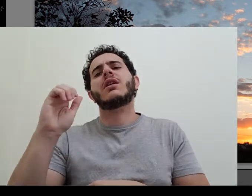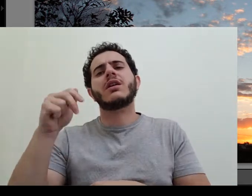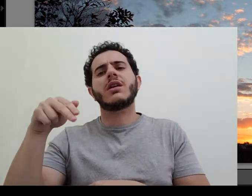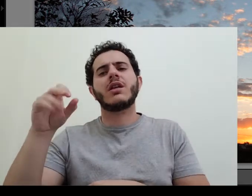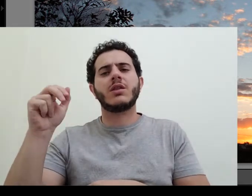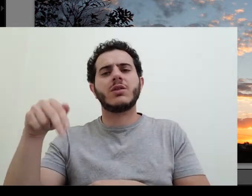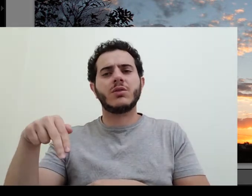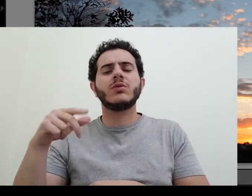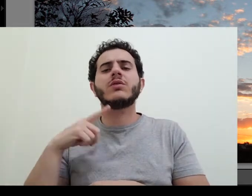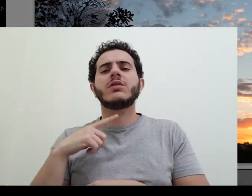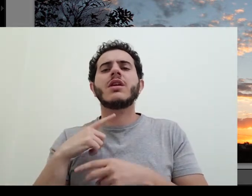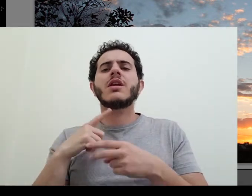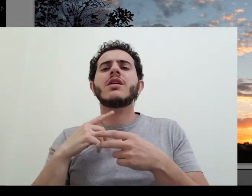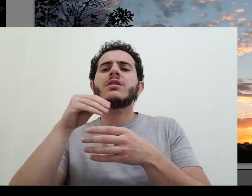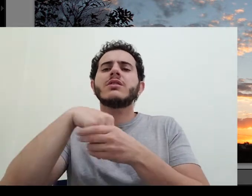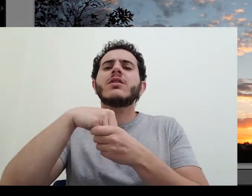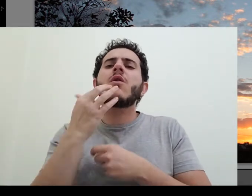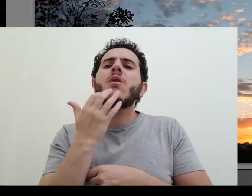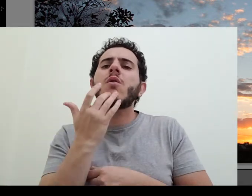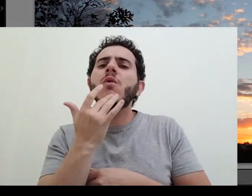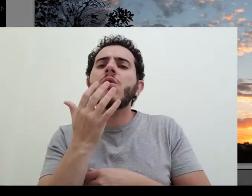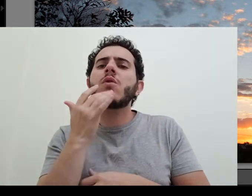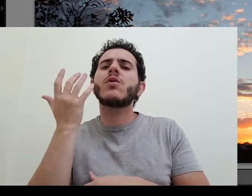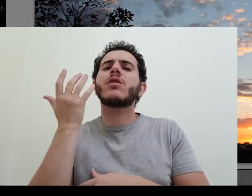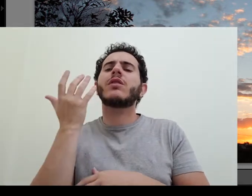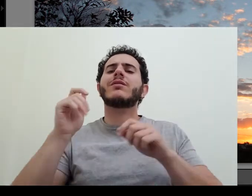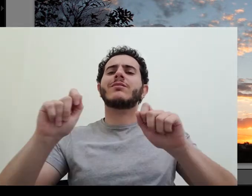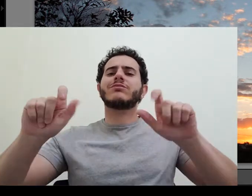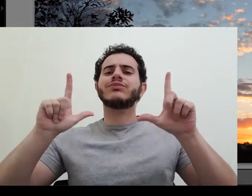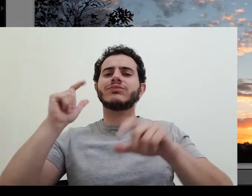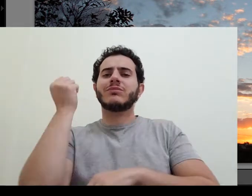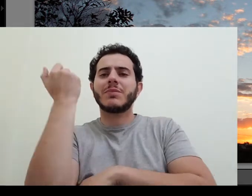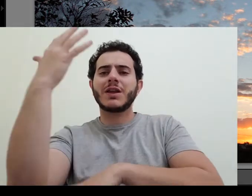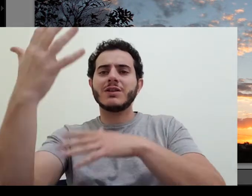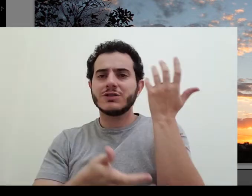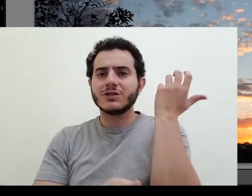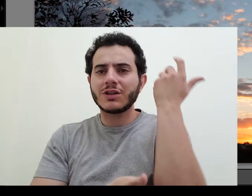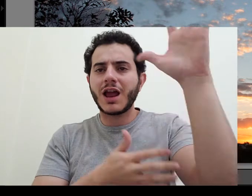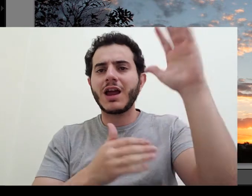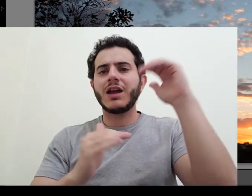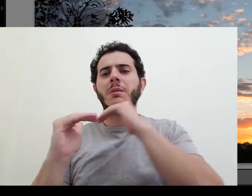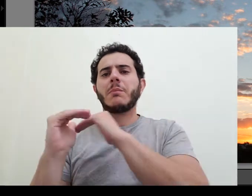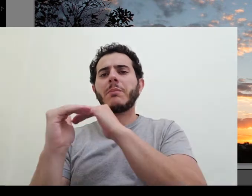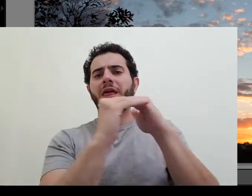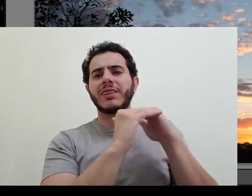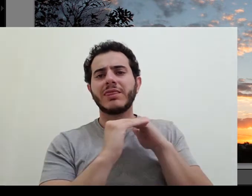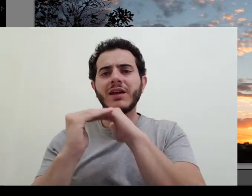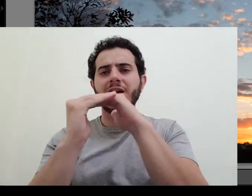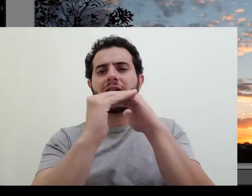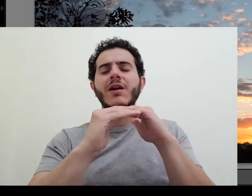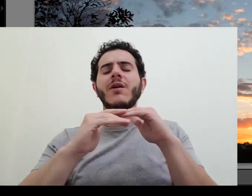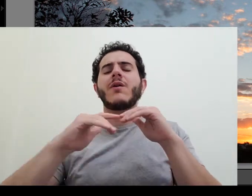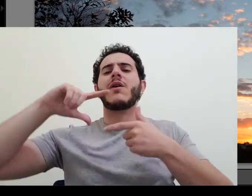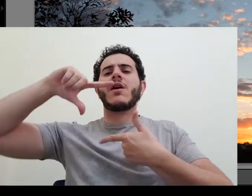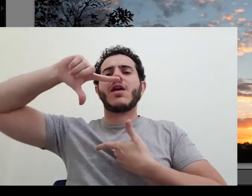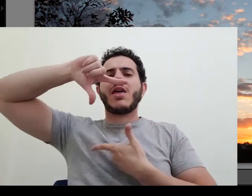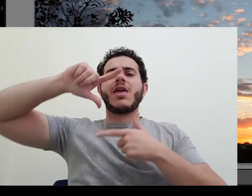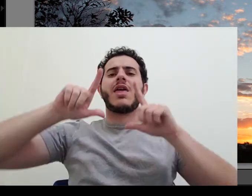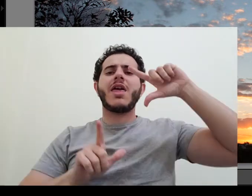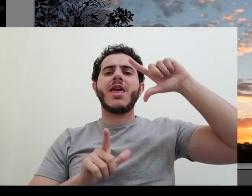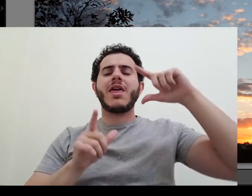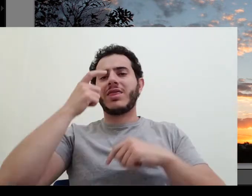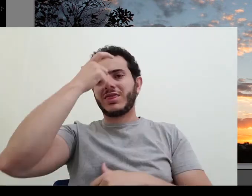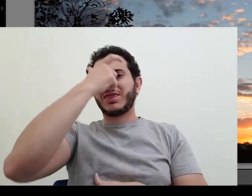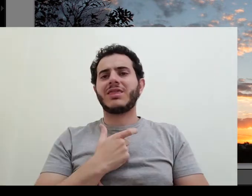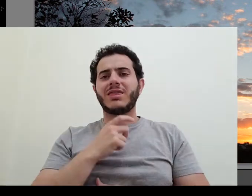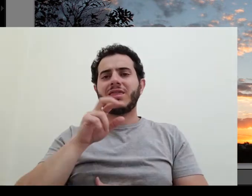o estilo de cor neutro, paisagem, retrato, padrão, né? Existem alguns, cada câmera tem um, mas